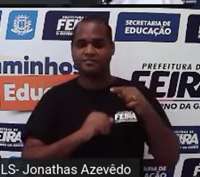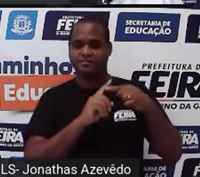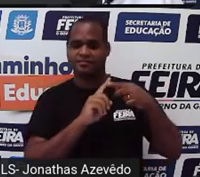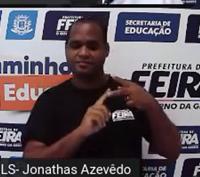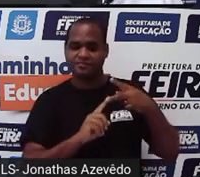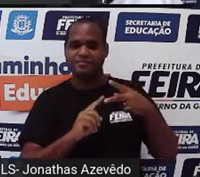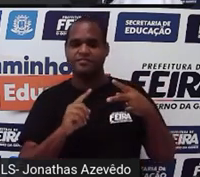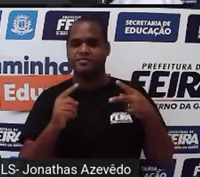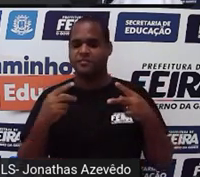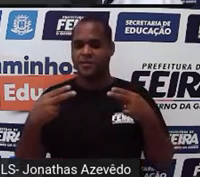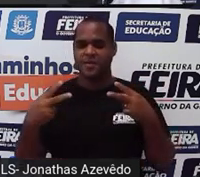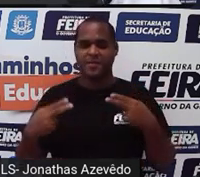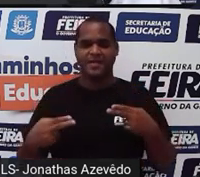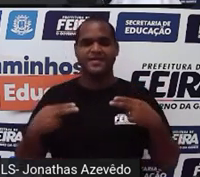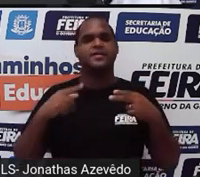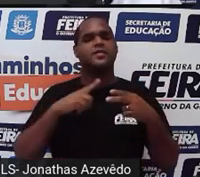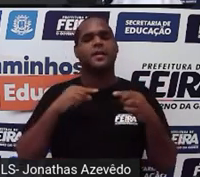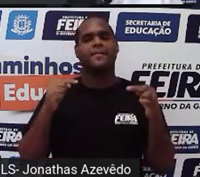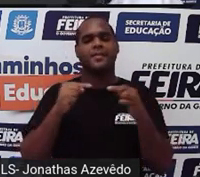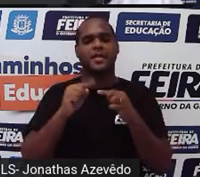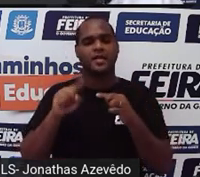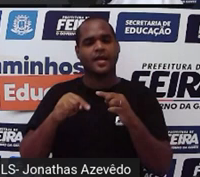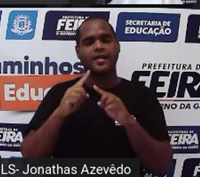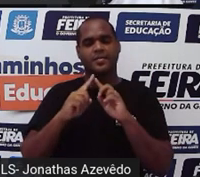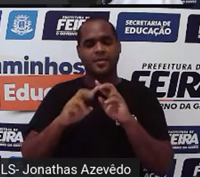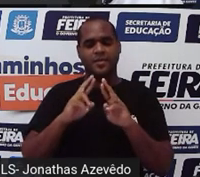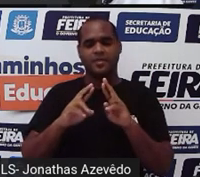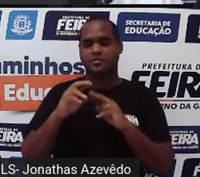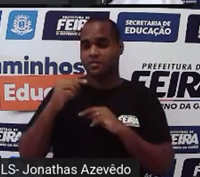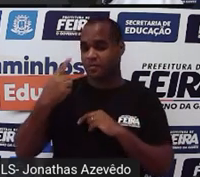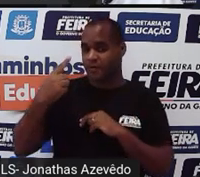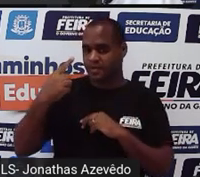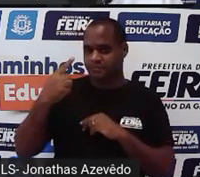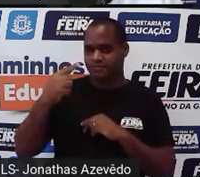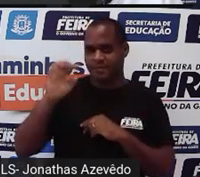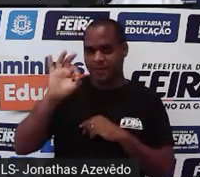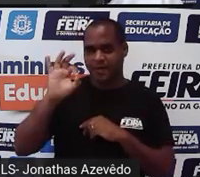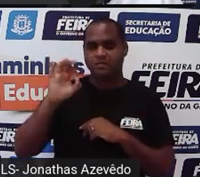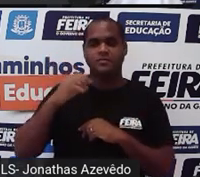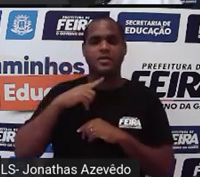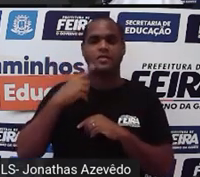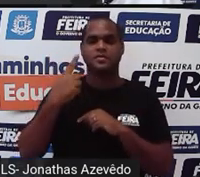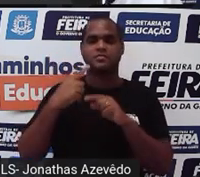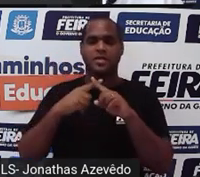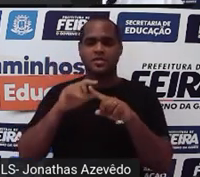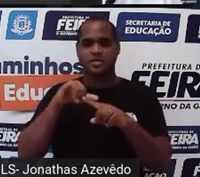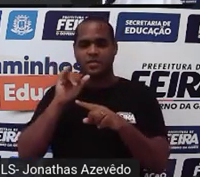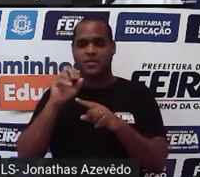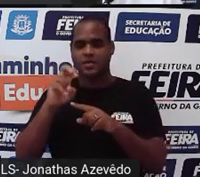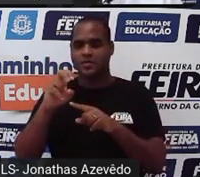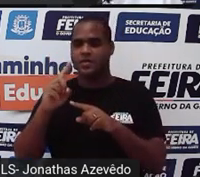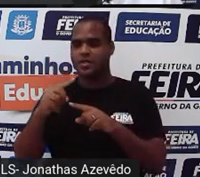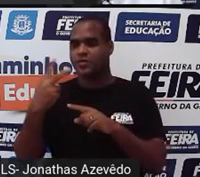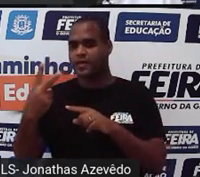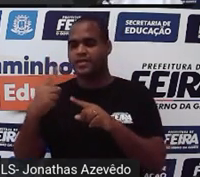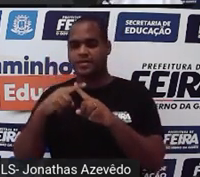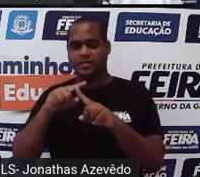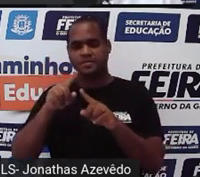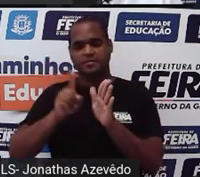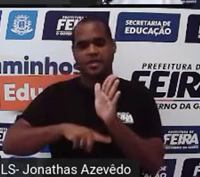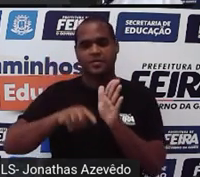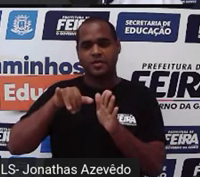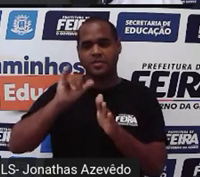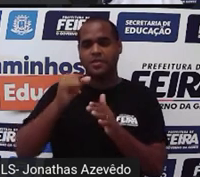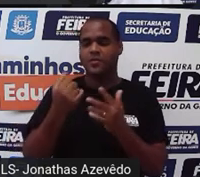é a solução para as equações x + y = 5 e 2x menos y